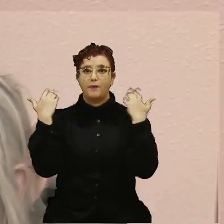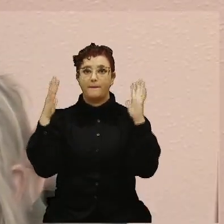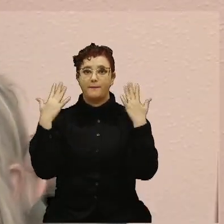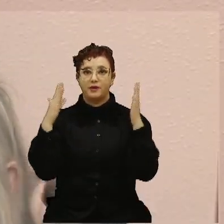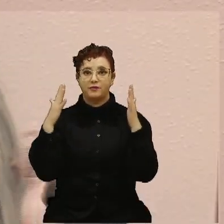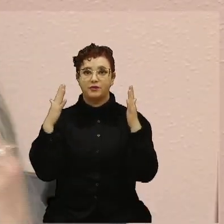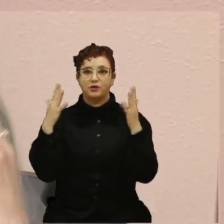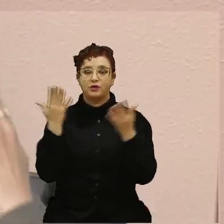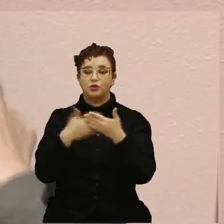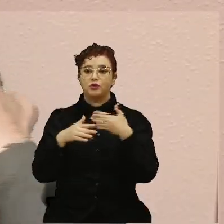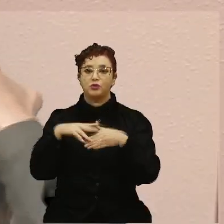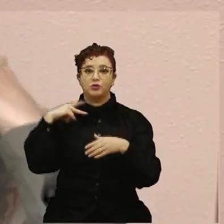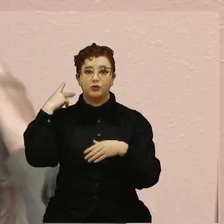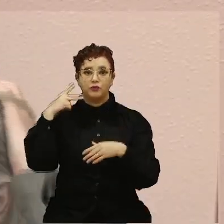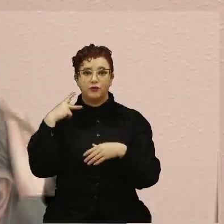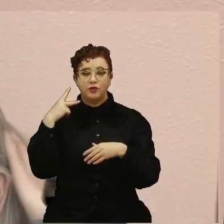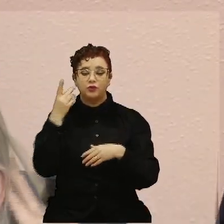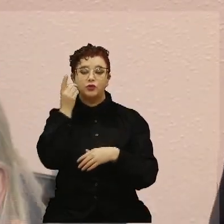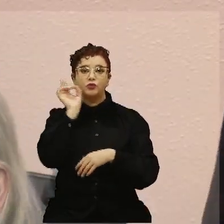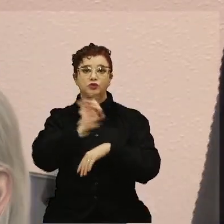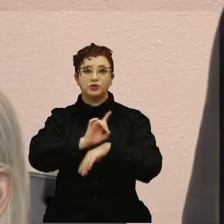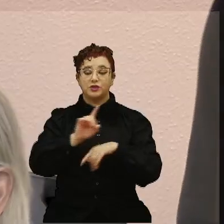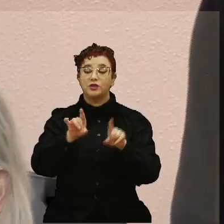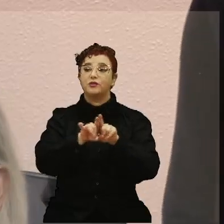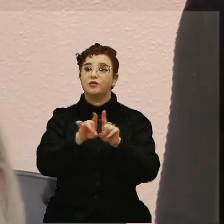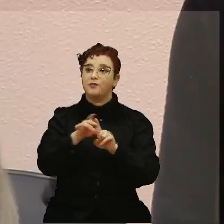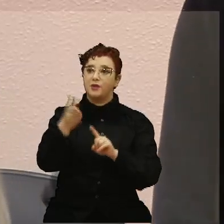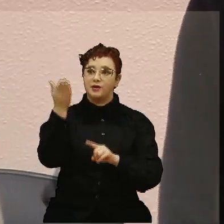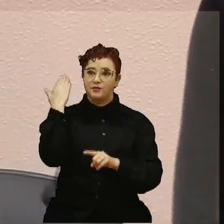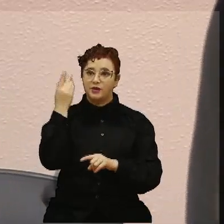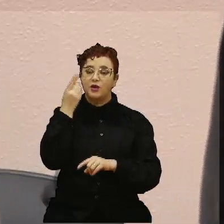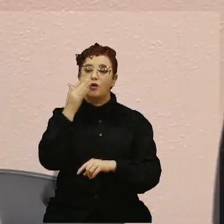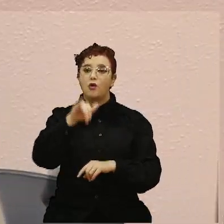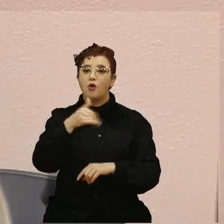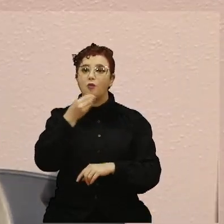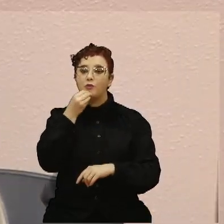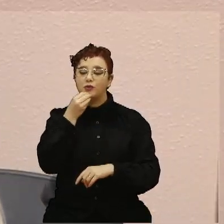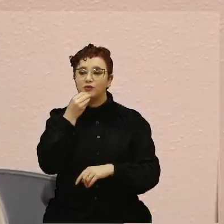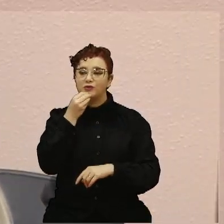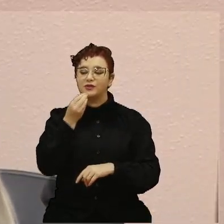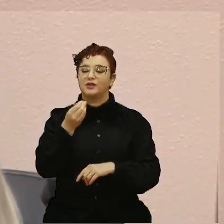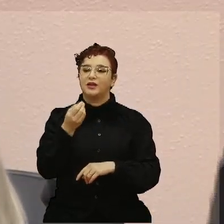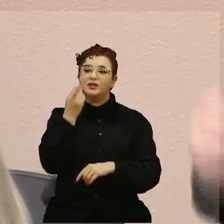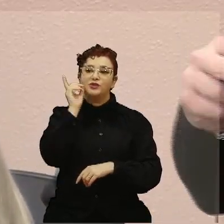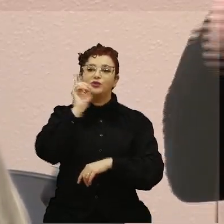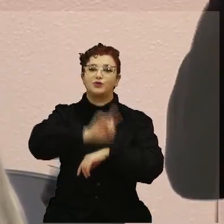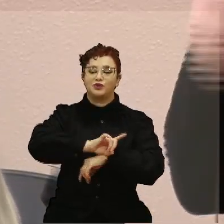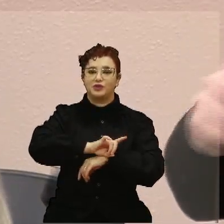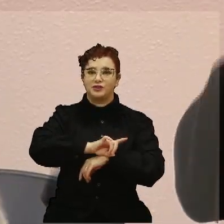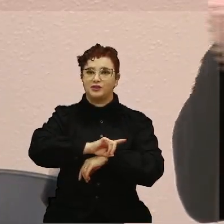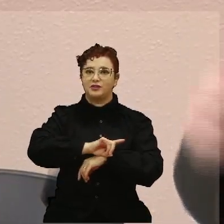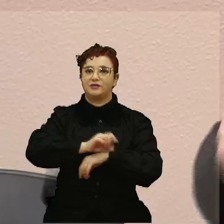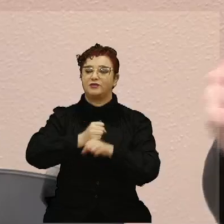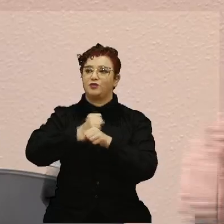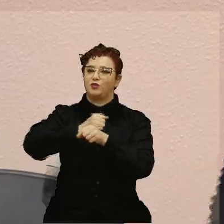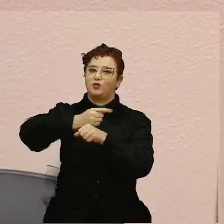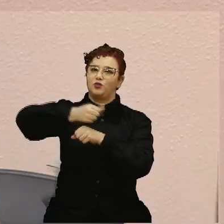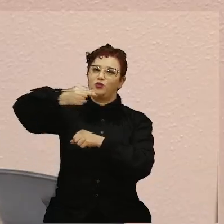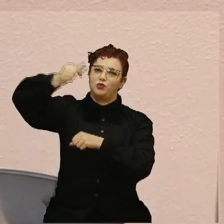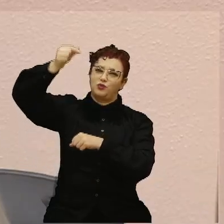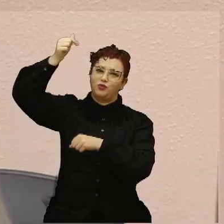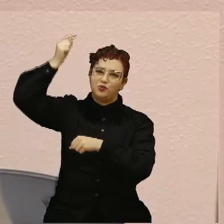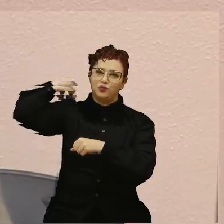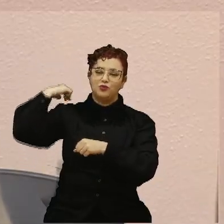parabenizar todos os vereadores por um dia que estão aqui presentes. Eu também tive a oportunidade de ser vereador por um dia, muitos anos